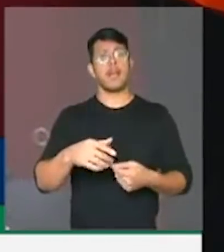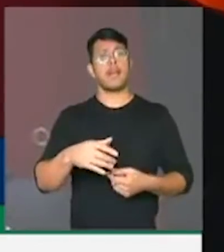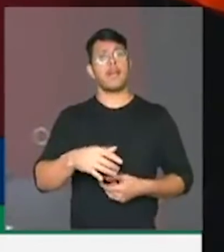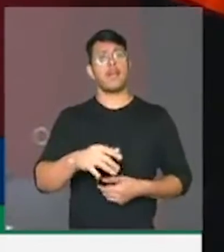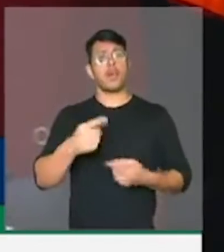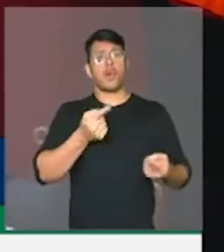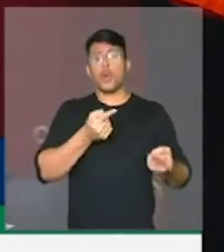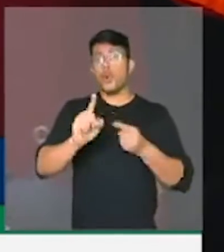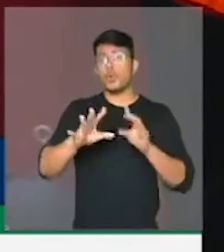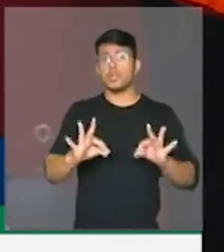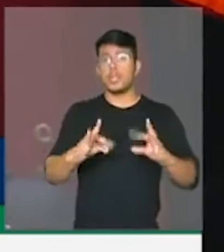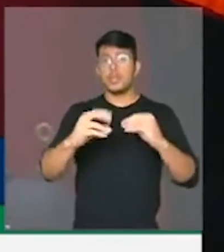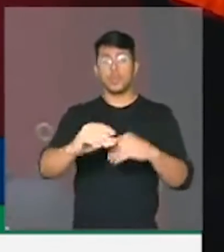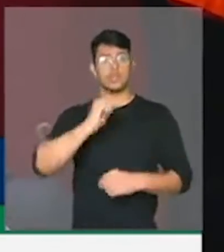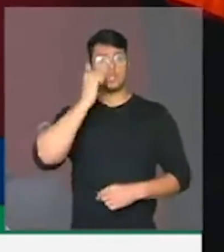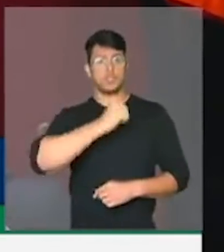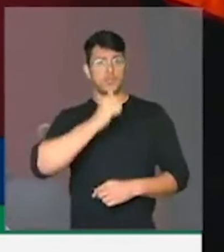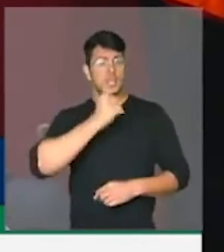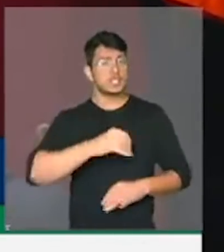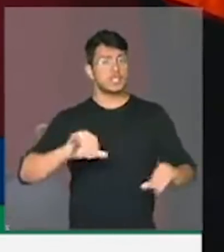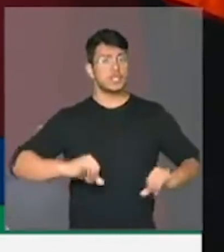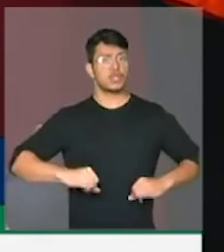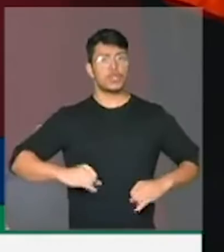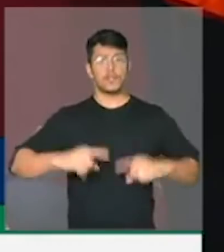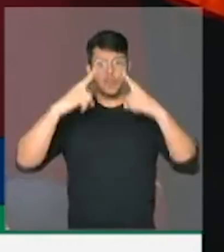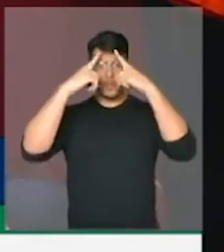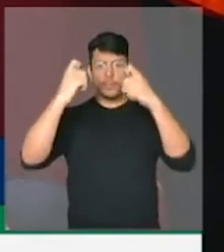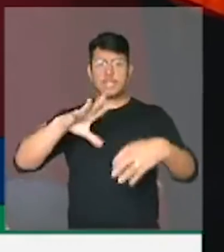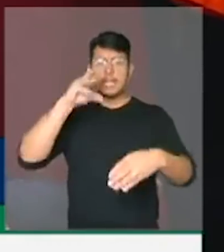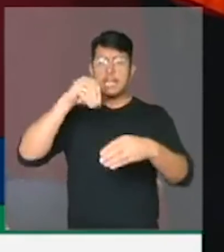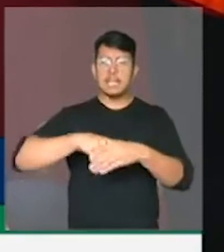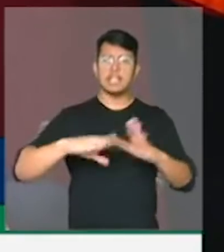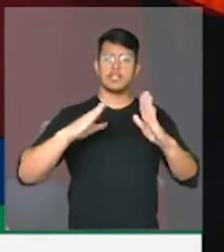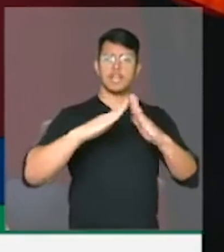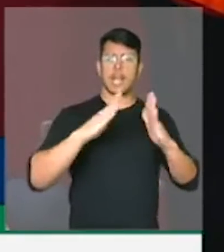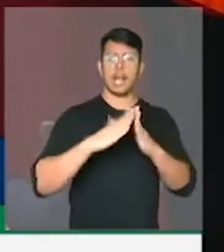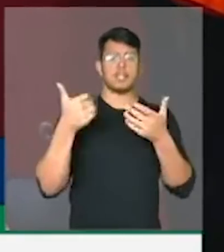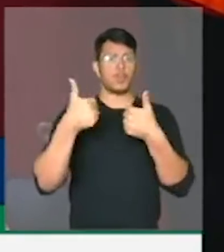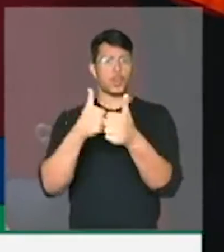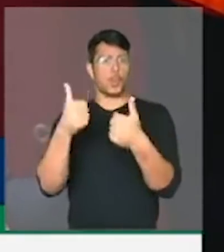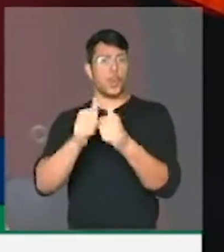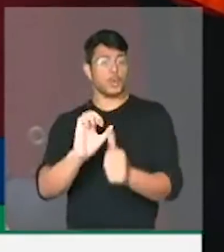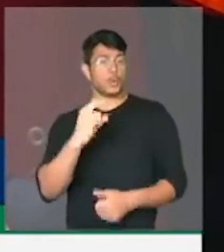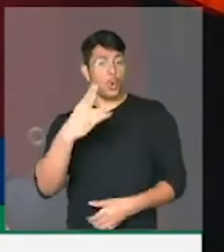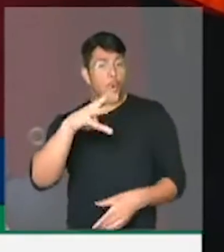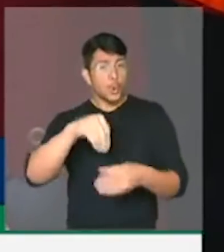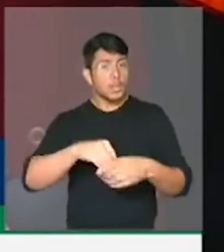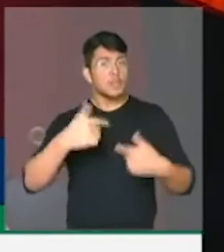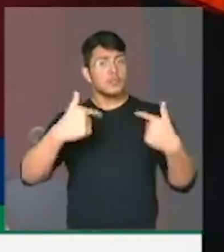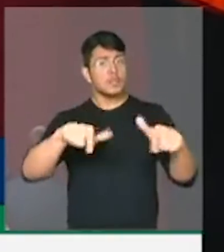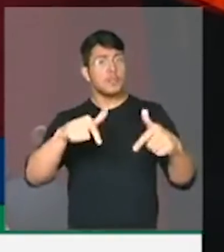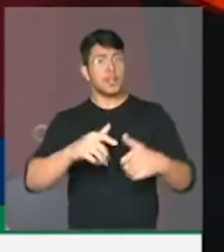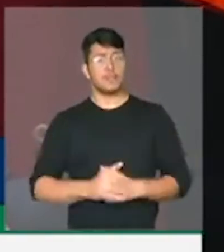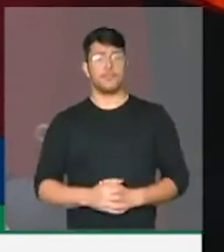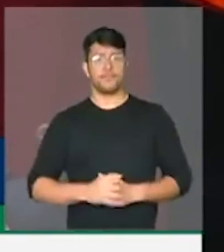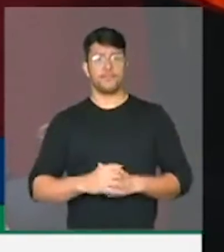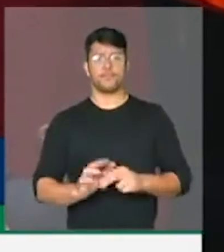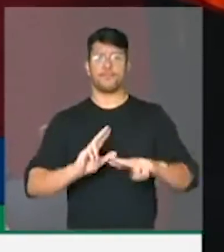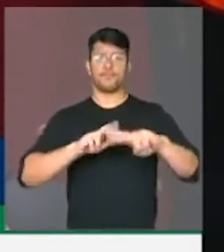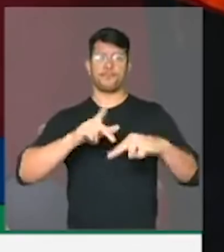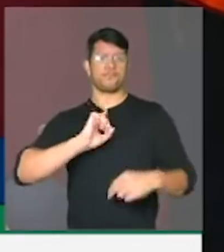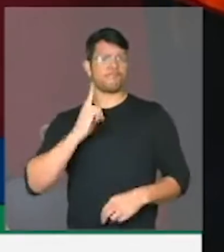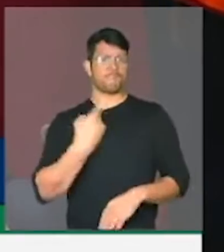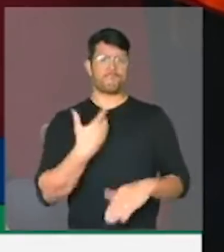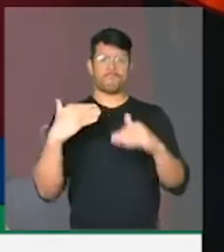da violência, seja dentro de casa, no transporte coletivo e no próprio ambiente de trabalho. Por isso,